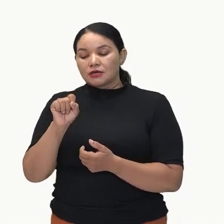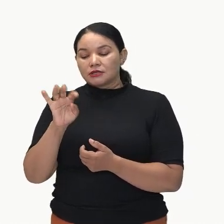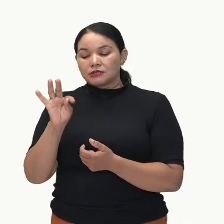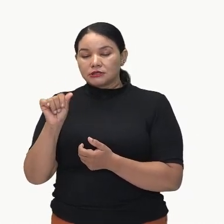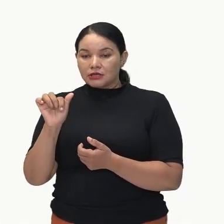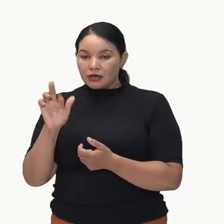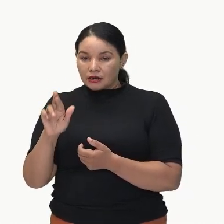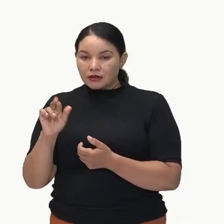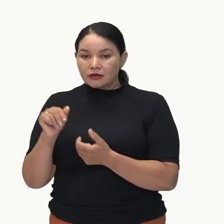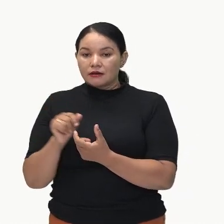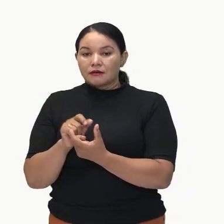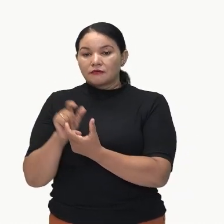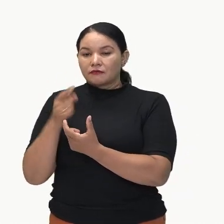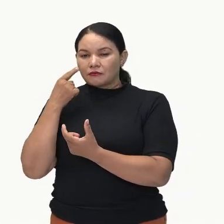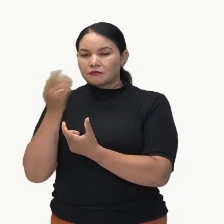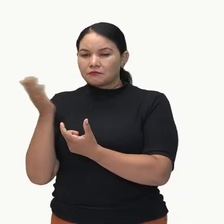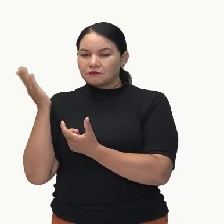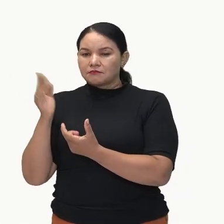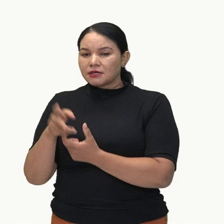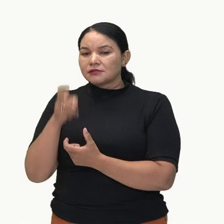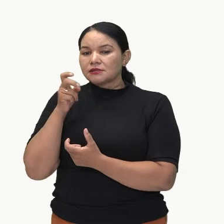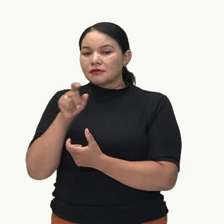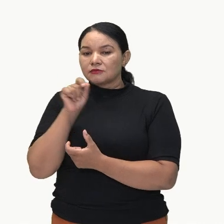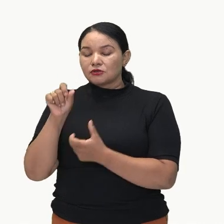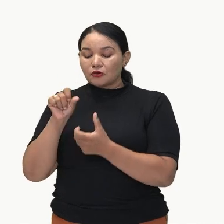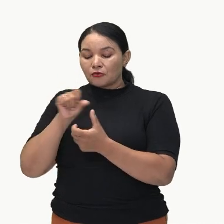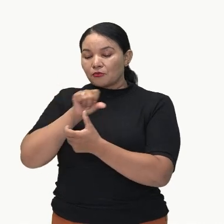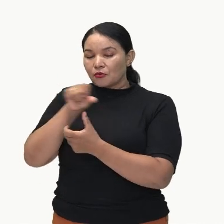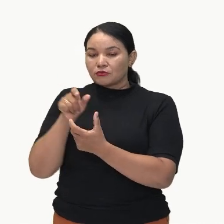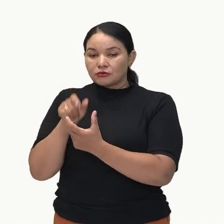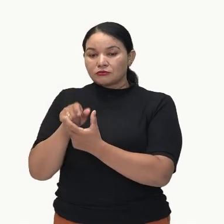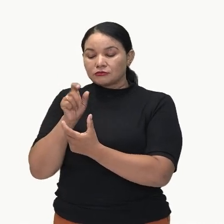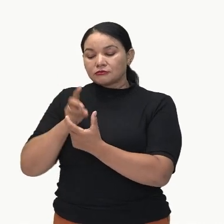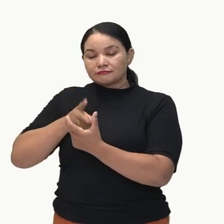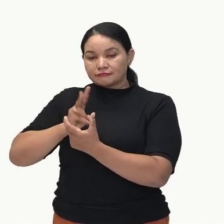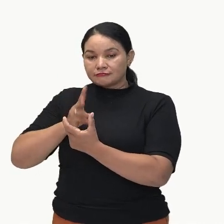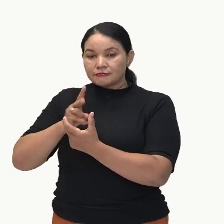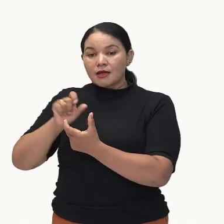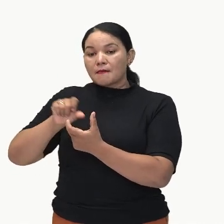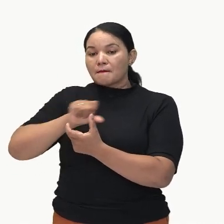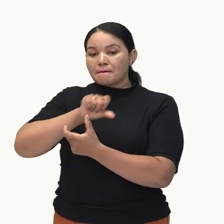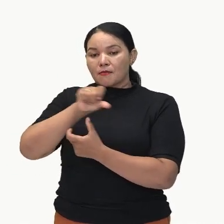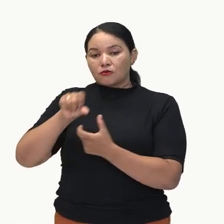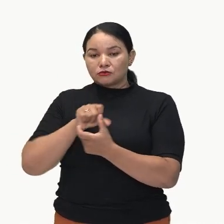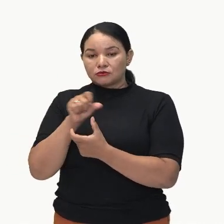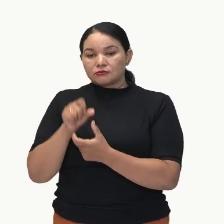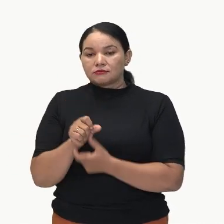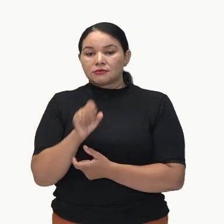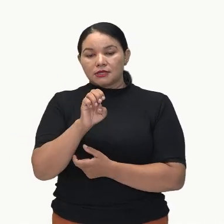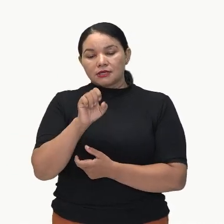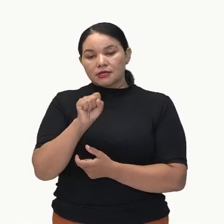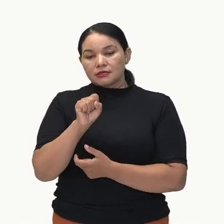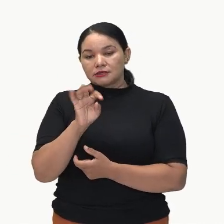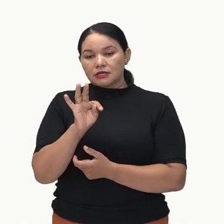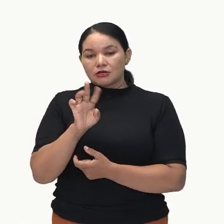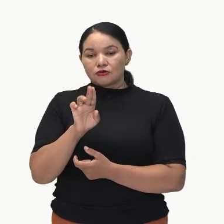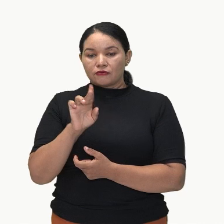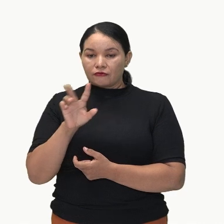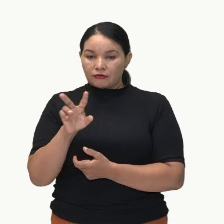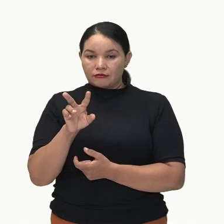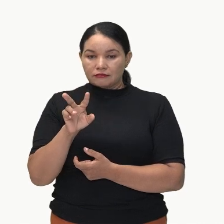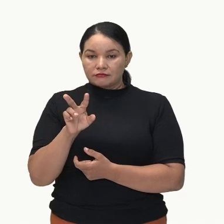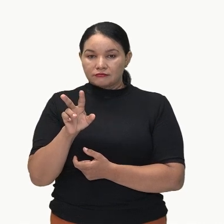EST, mas quando a gente observa, a raiz é EST, UV, né? Fica bem